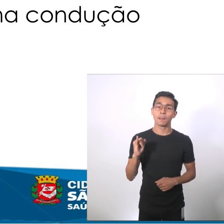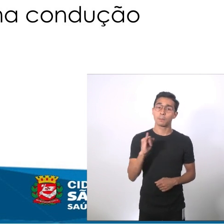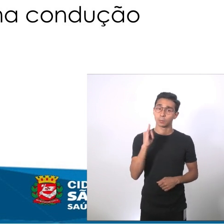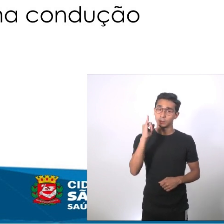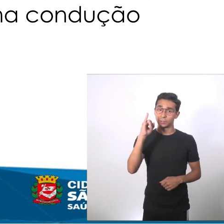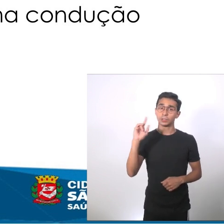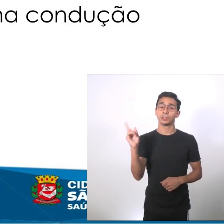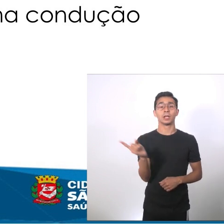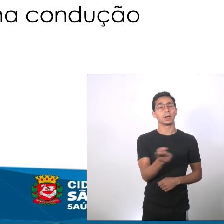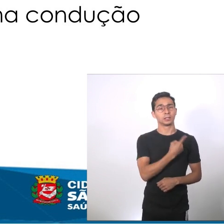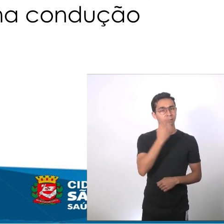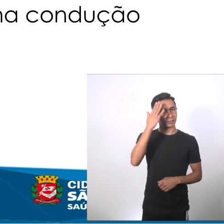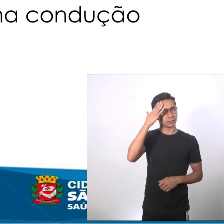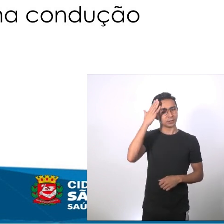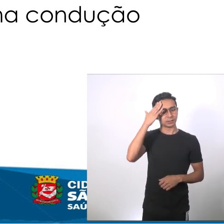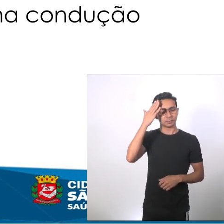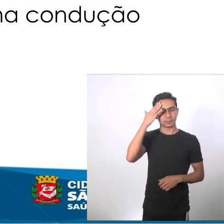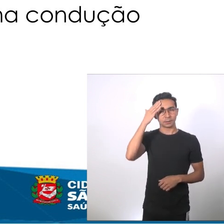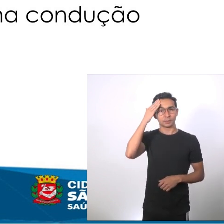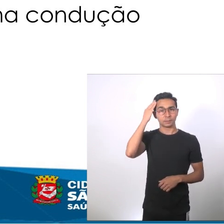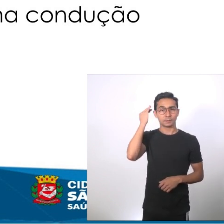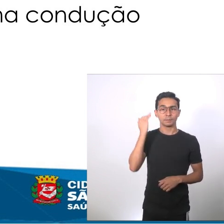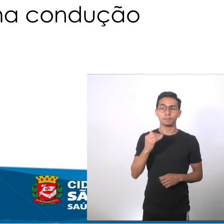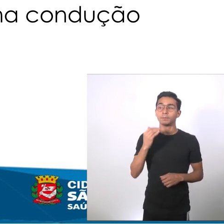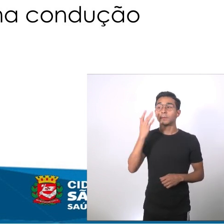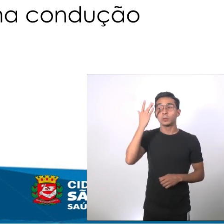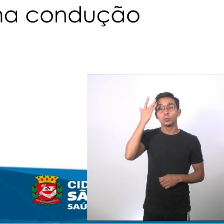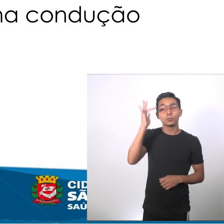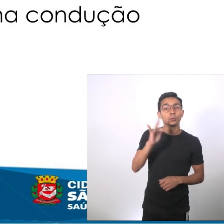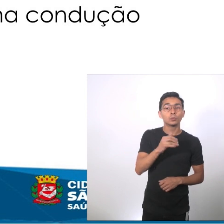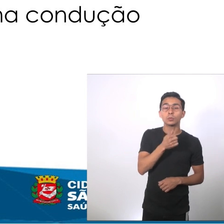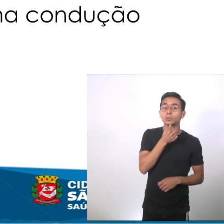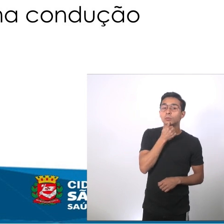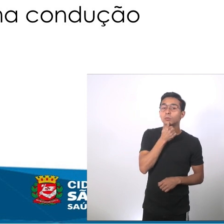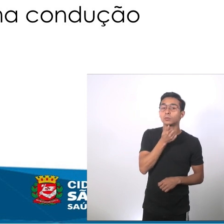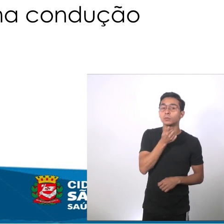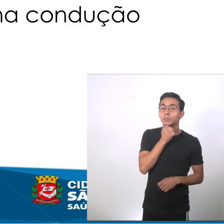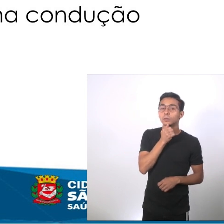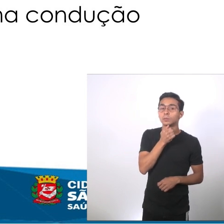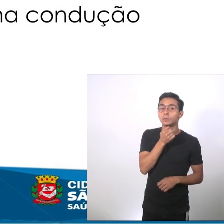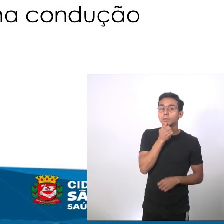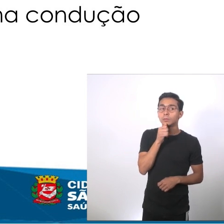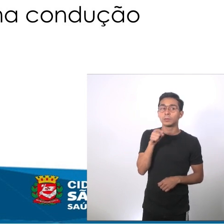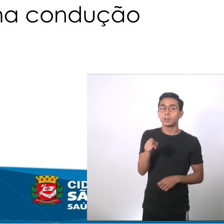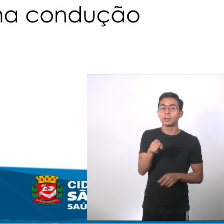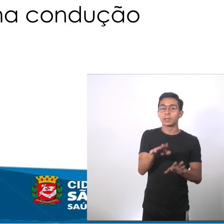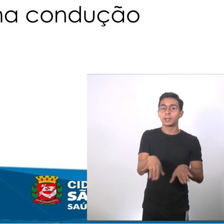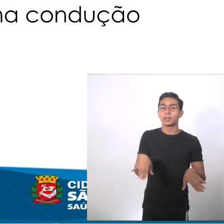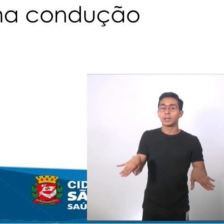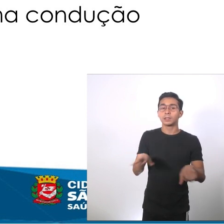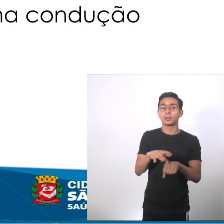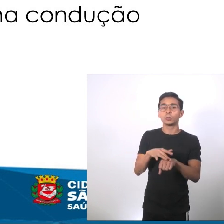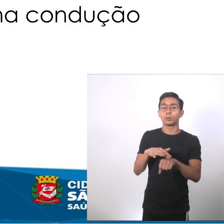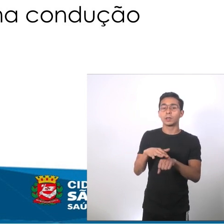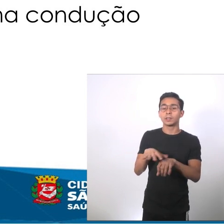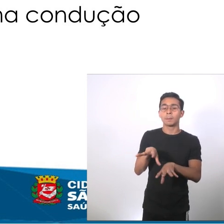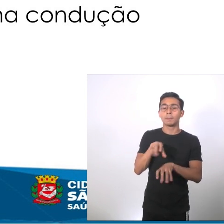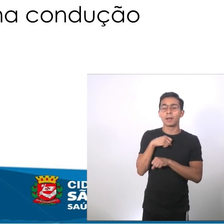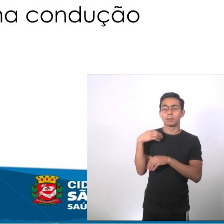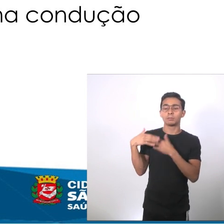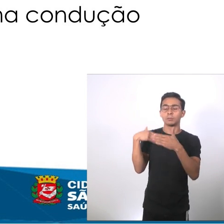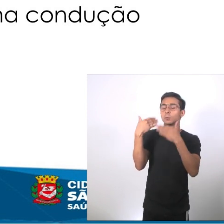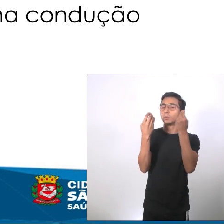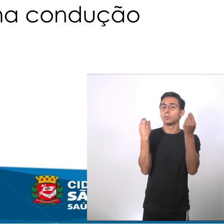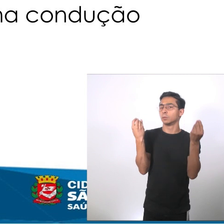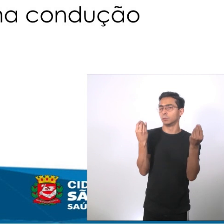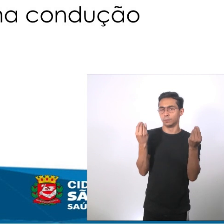sabemos, mas a gente ainda não sabe como é a evolução dessa doença nas crianças, principalmente. Como o Dr.